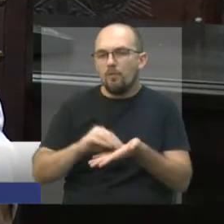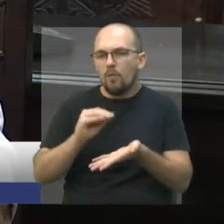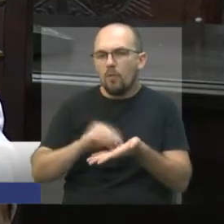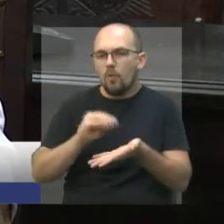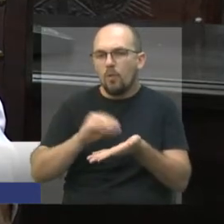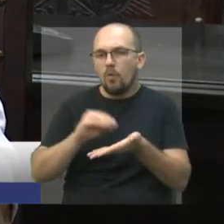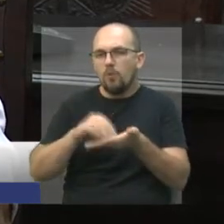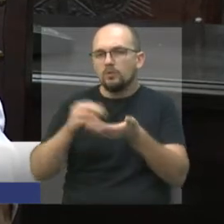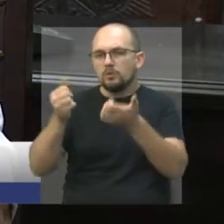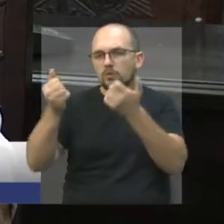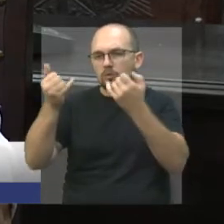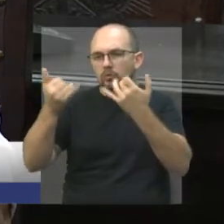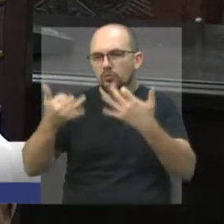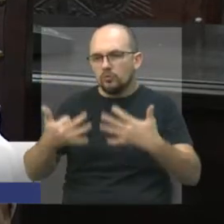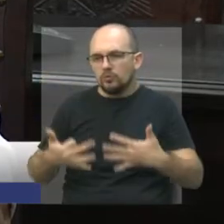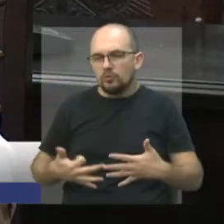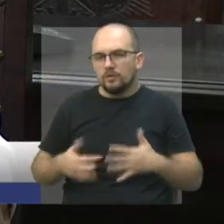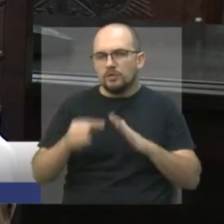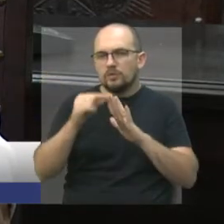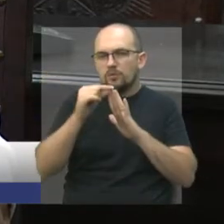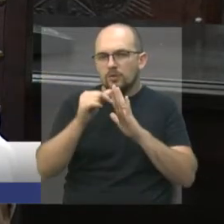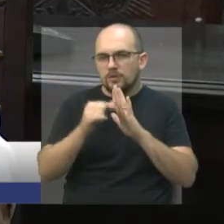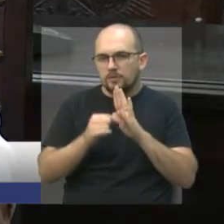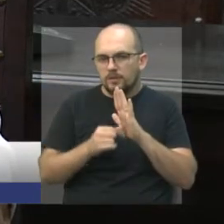justificativas orçamentárias